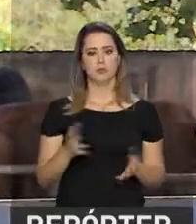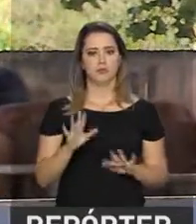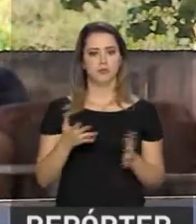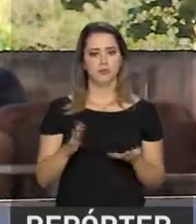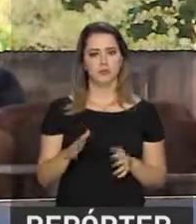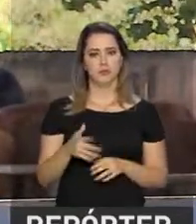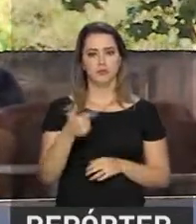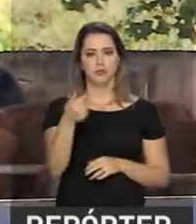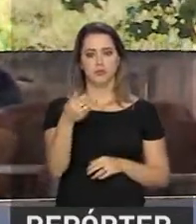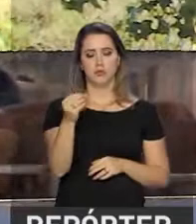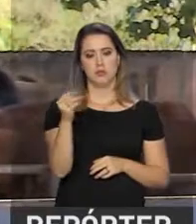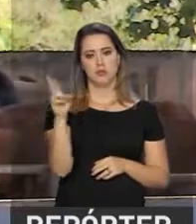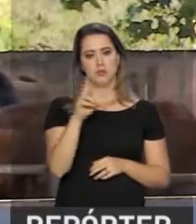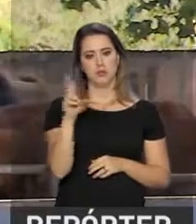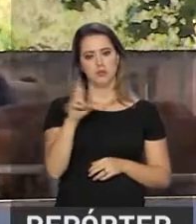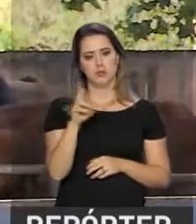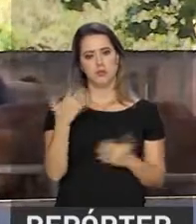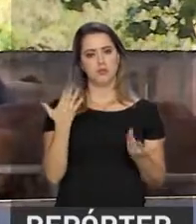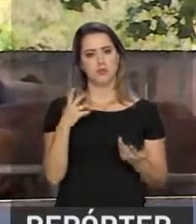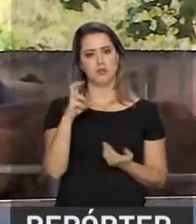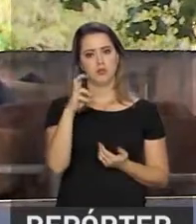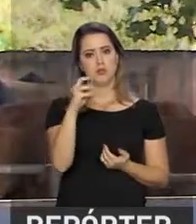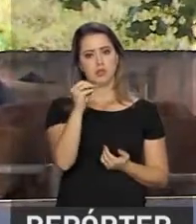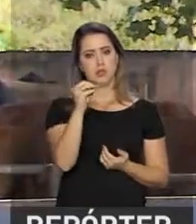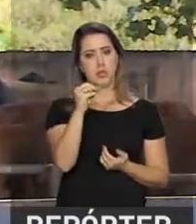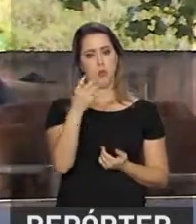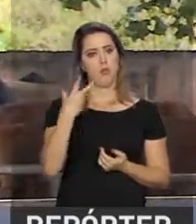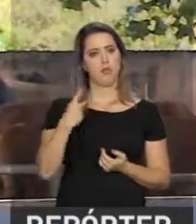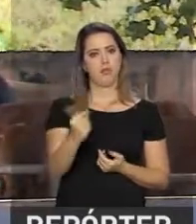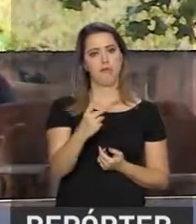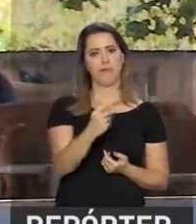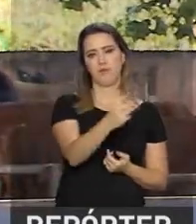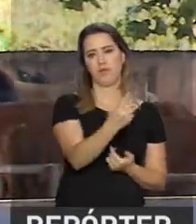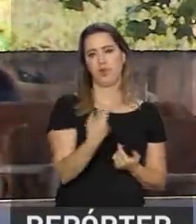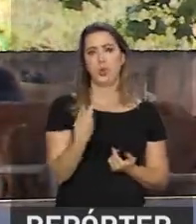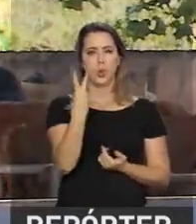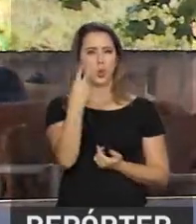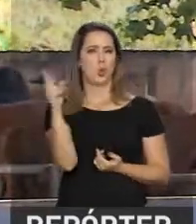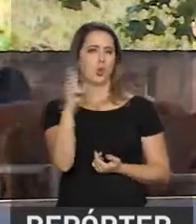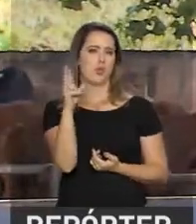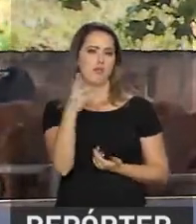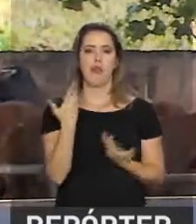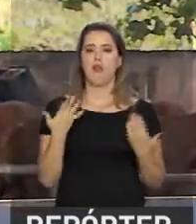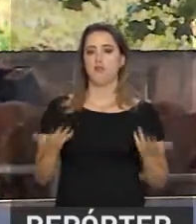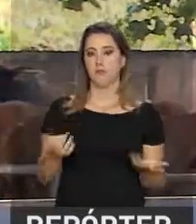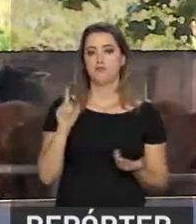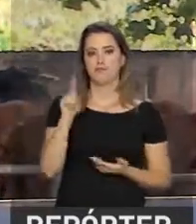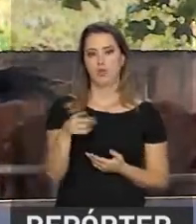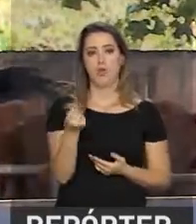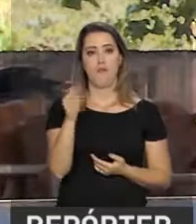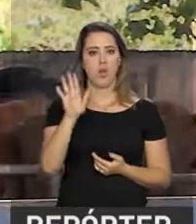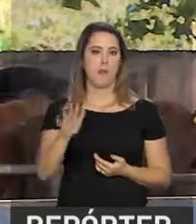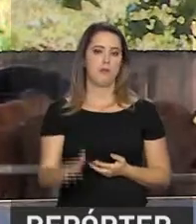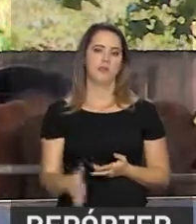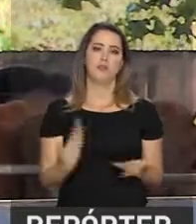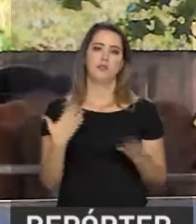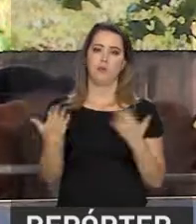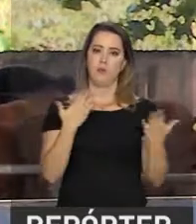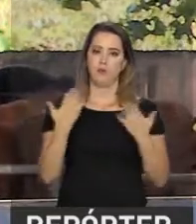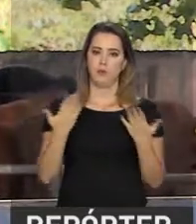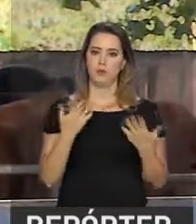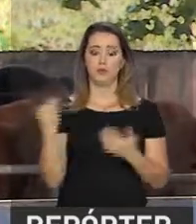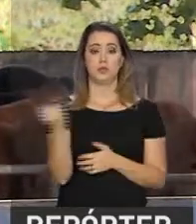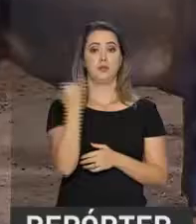Foi R$ 70, 50 doses. Então você vê, dá em torno de 2 e pouquinho por dose. Então é muito pequeno em vista